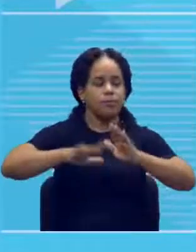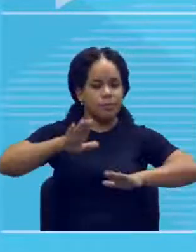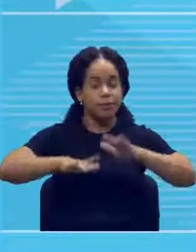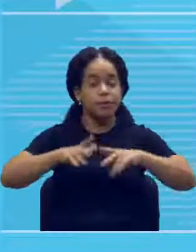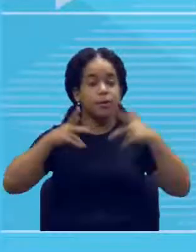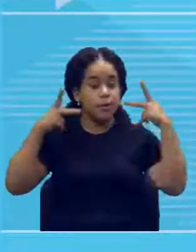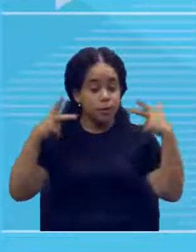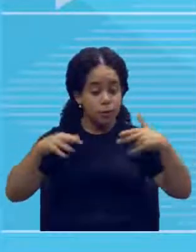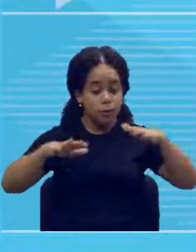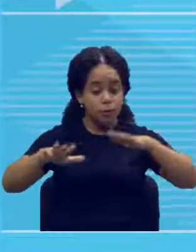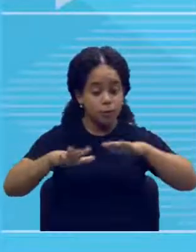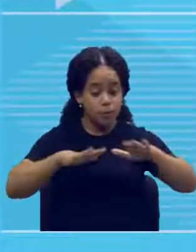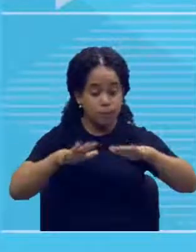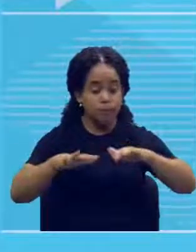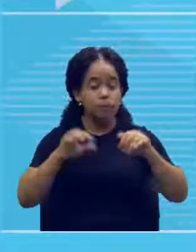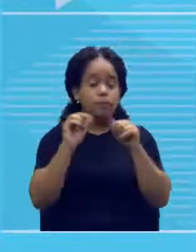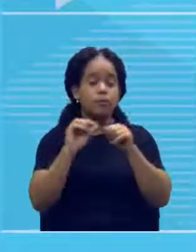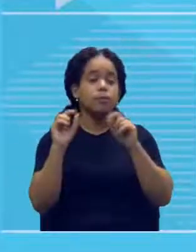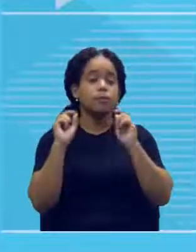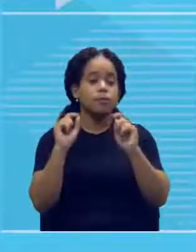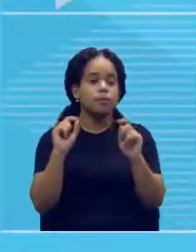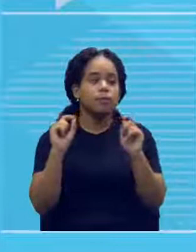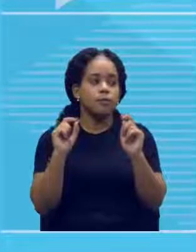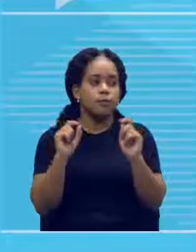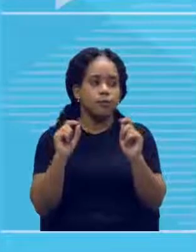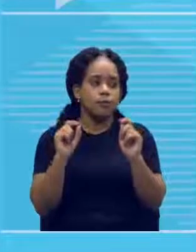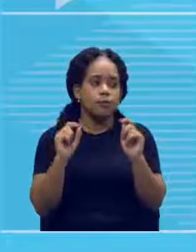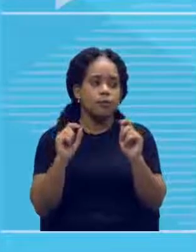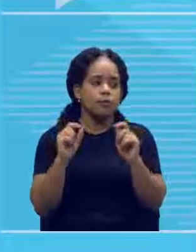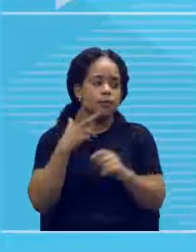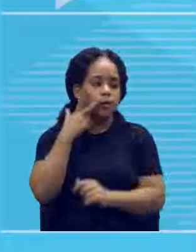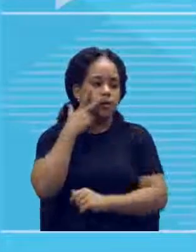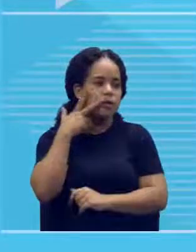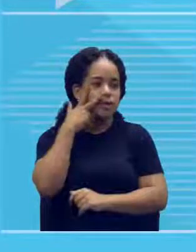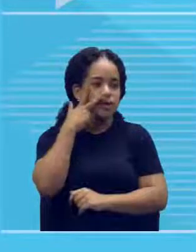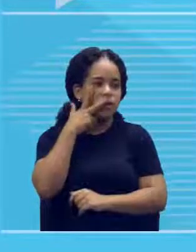coordenado. Para fazer o quê? O vinho.